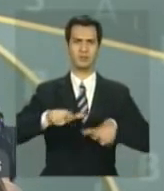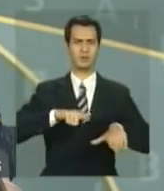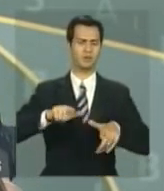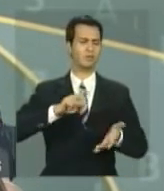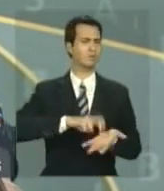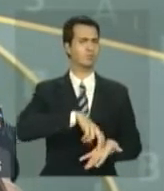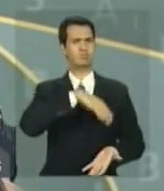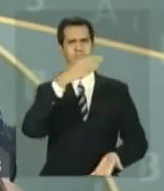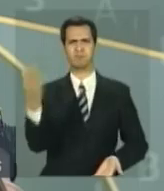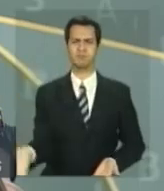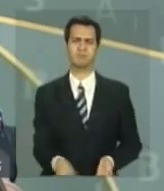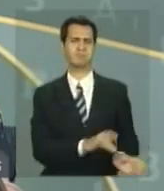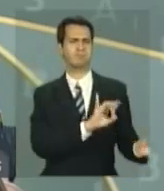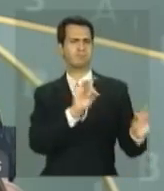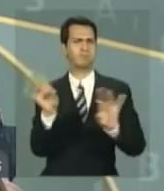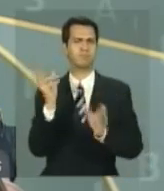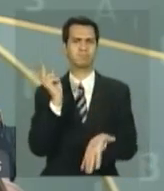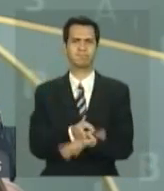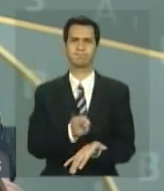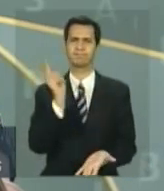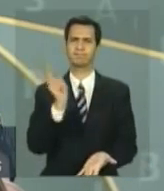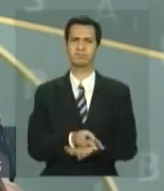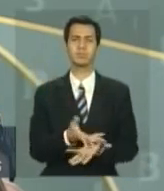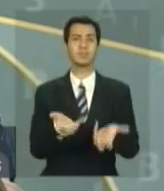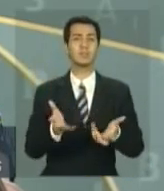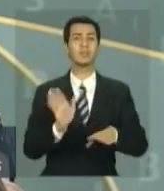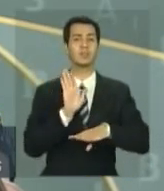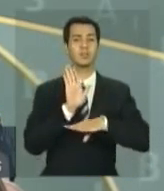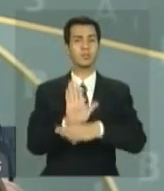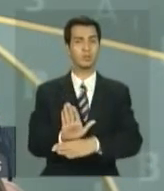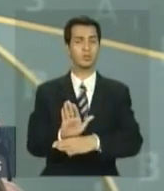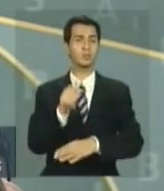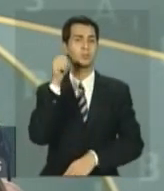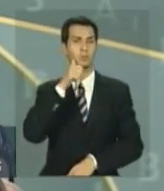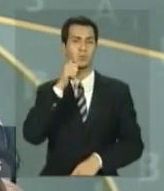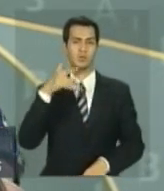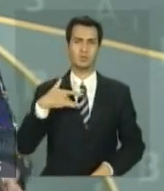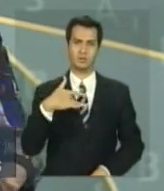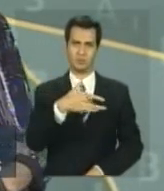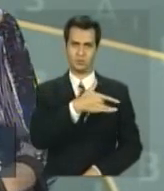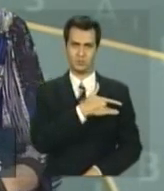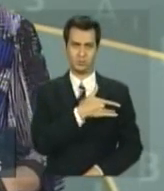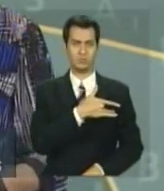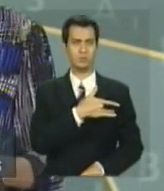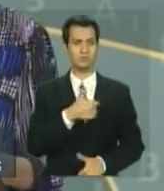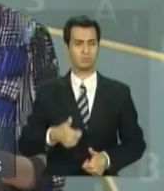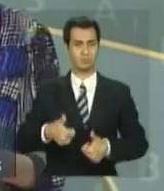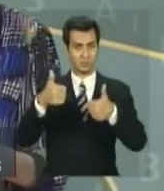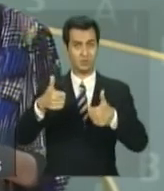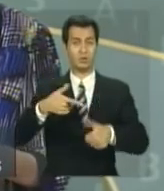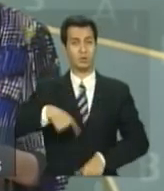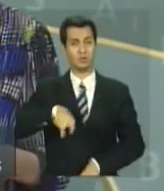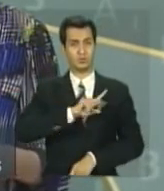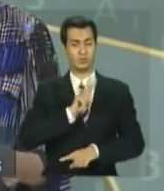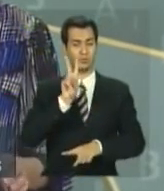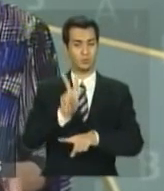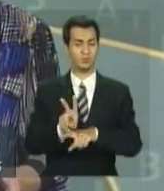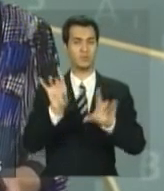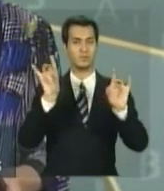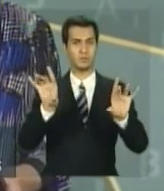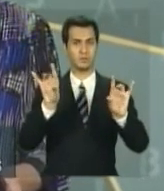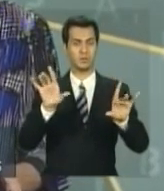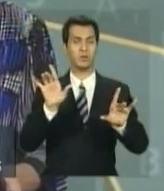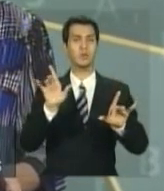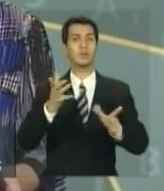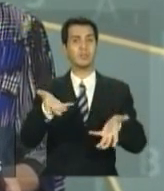diuturnamente para oferecer atenção de qualidade à saúde das mulheres, cuidando com especial atenção